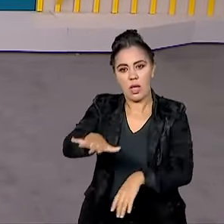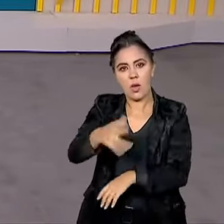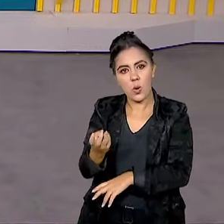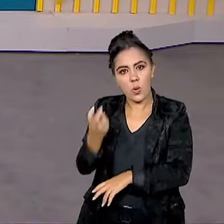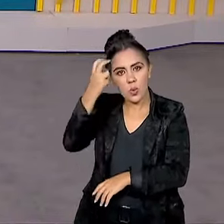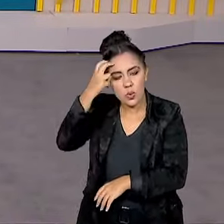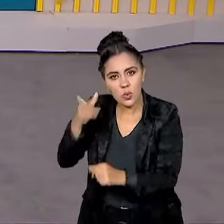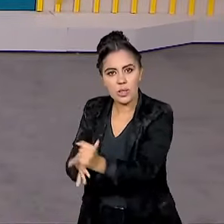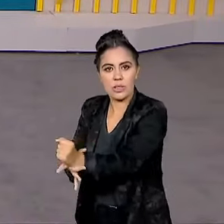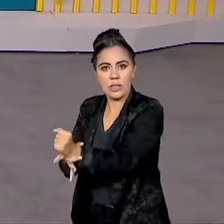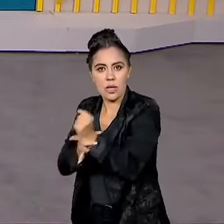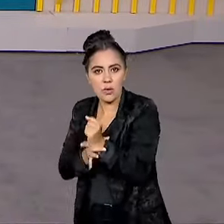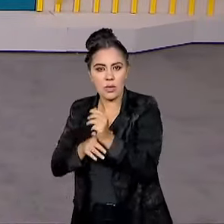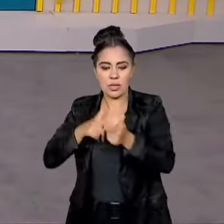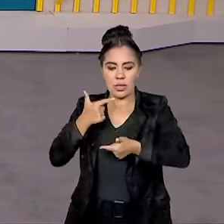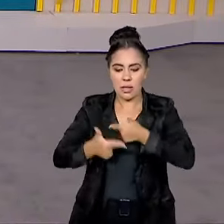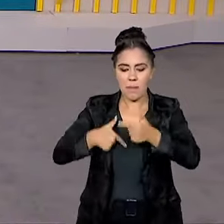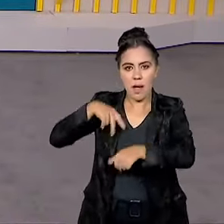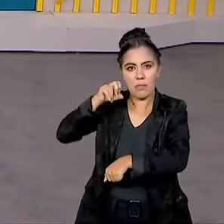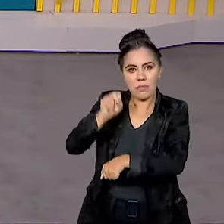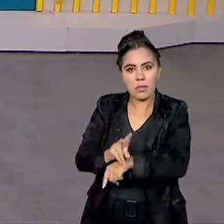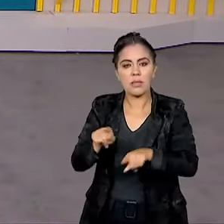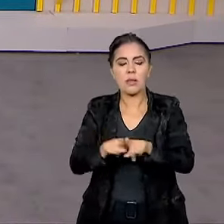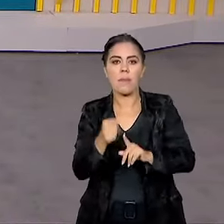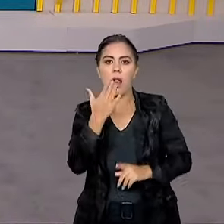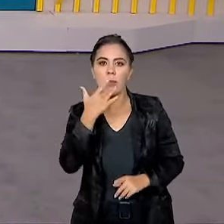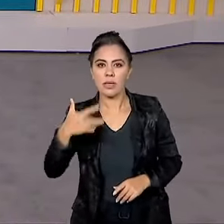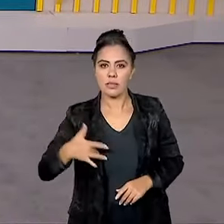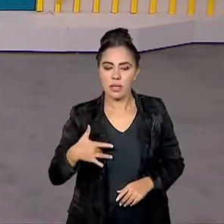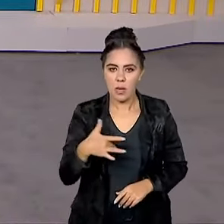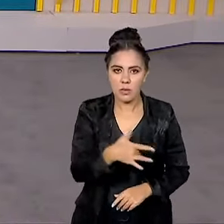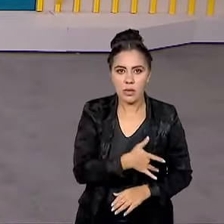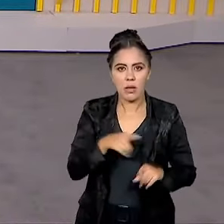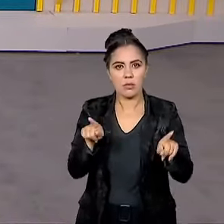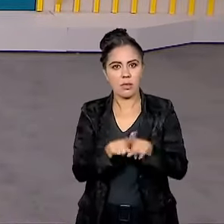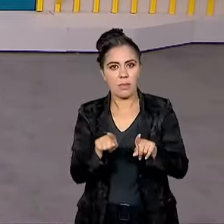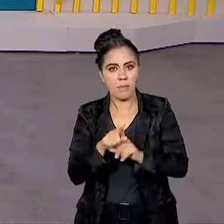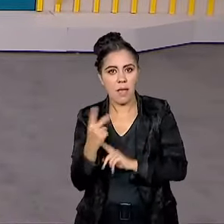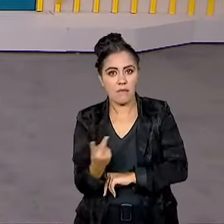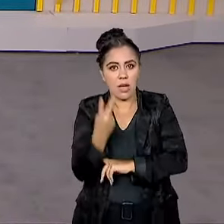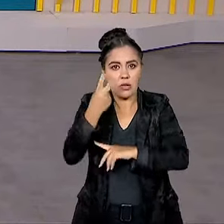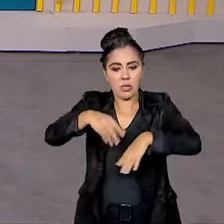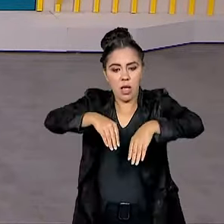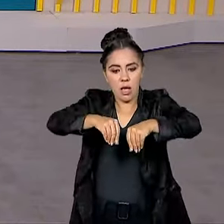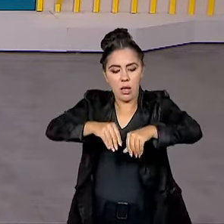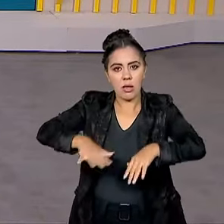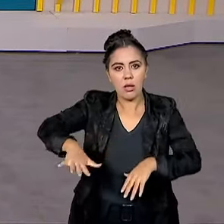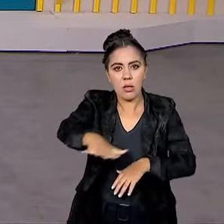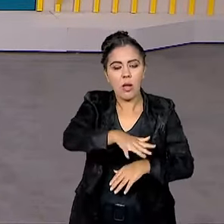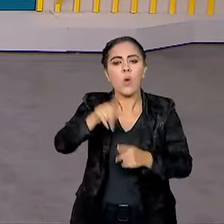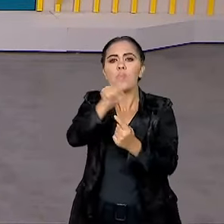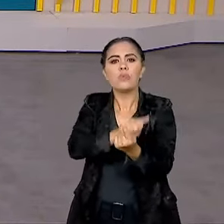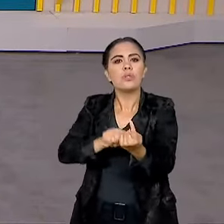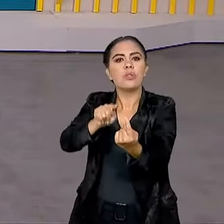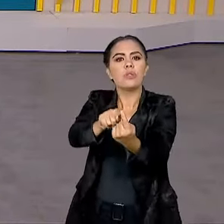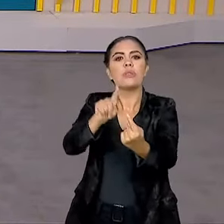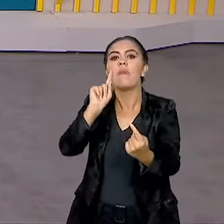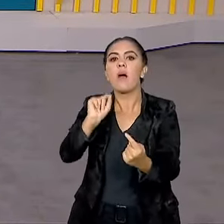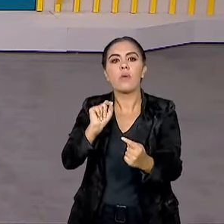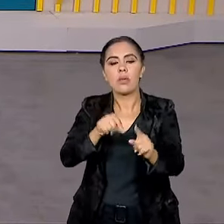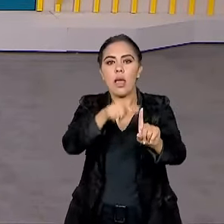segurança, trabalho e emprego, além de alimentação saudável, valorização dos territórios. E o objetivo é reduzir